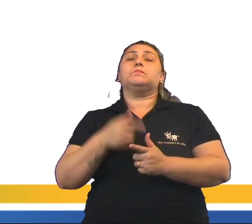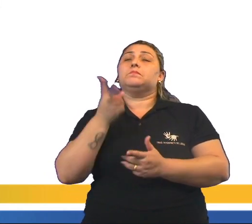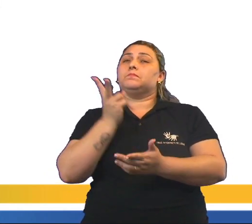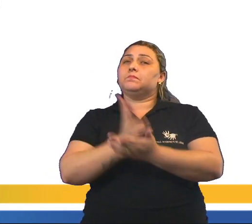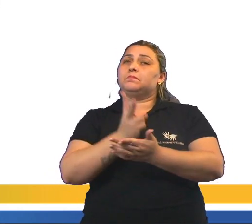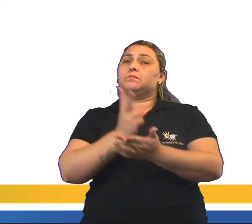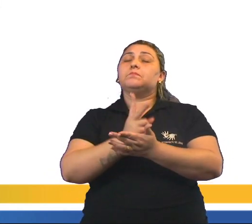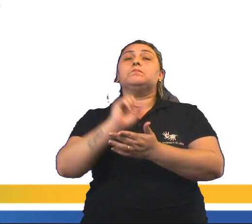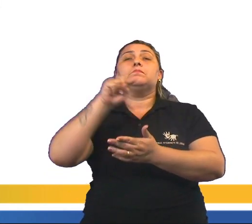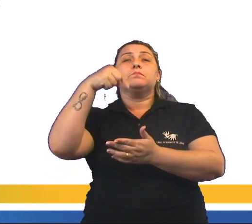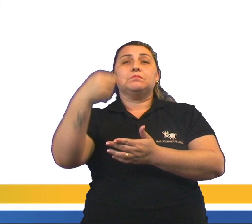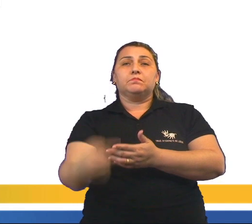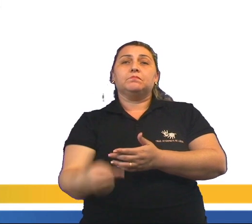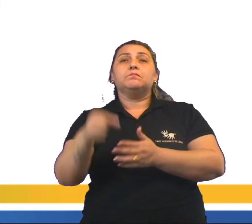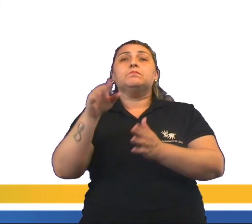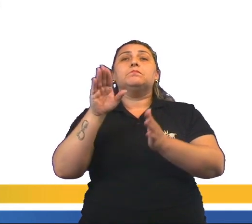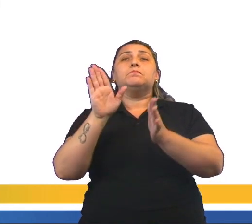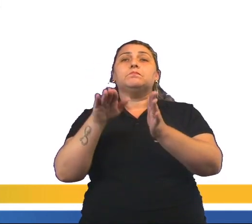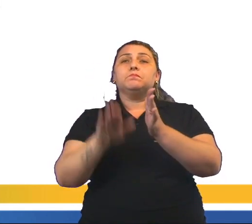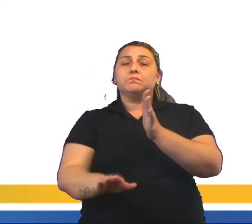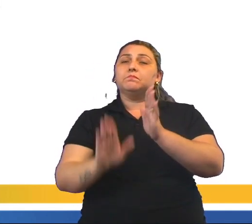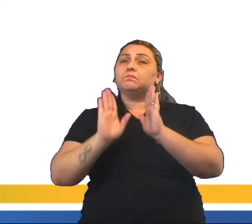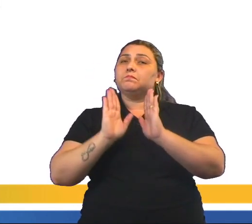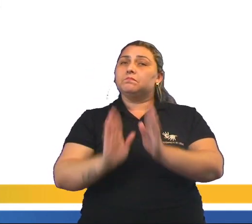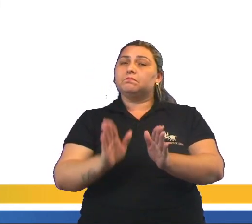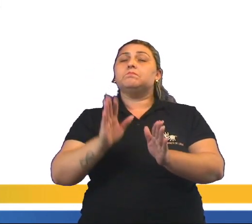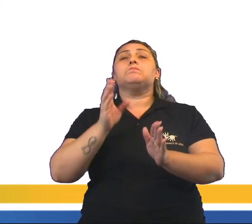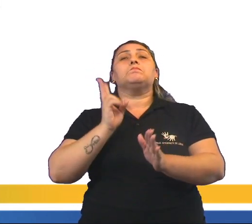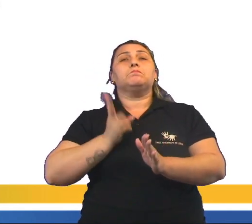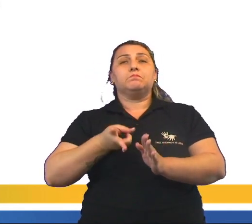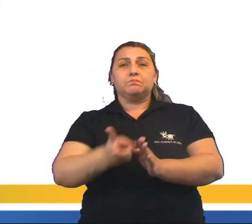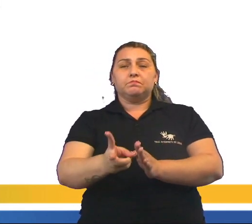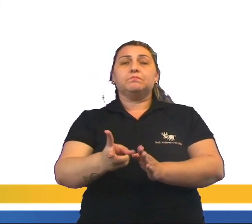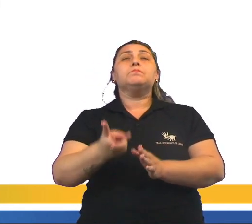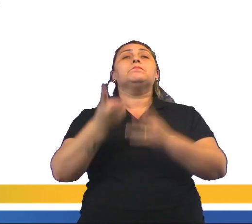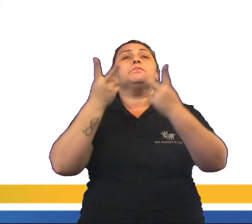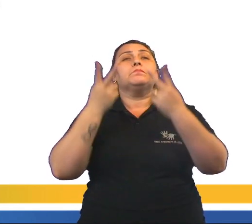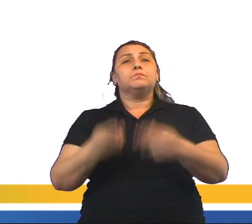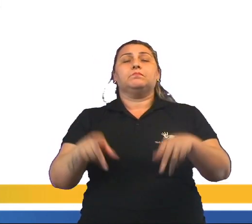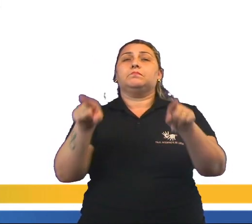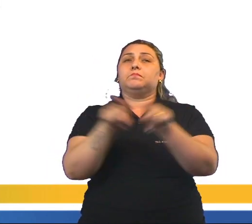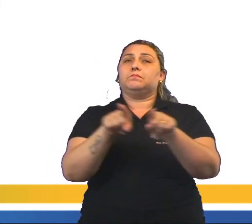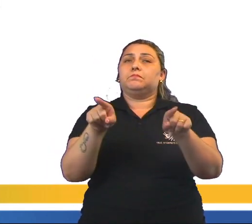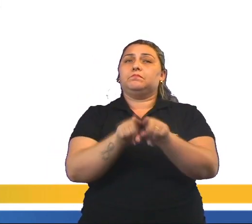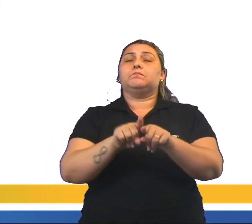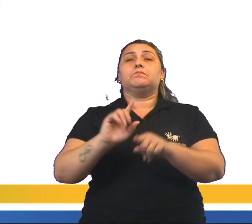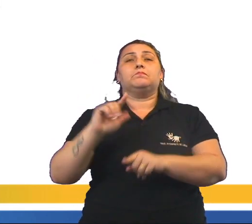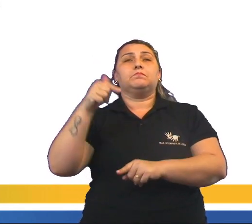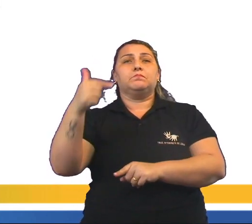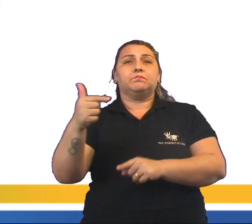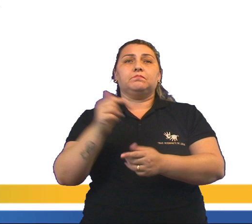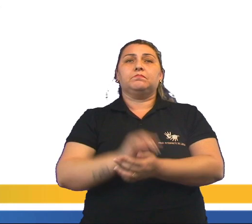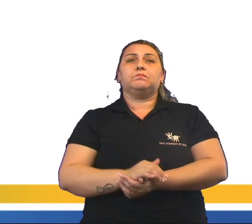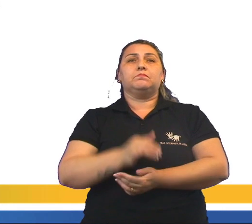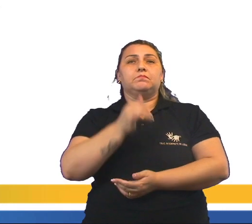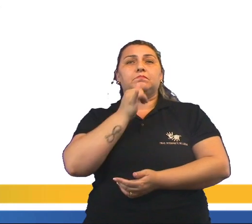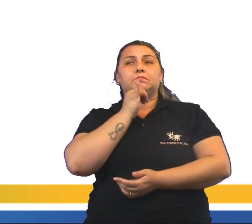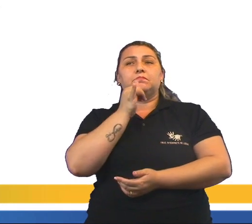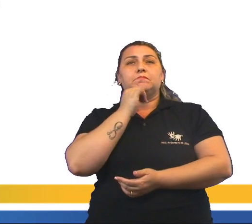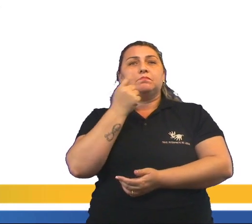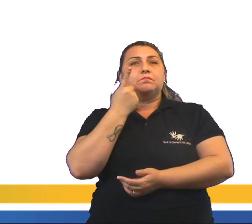sempre que ele vai vender Pois é menor do que aquele que já está a mesma coisa acontece no próximo